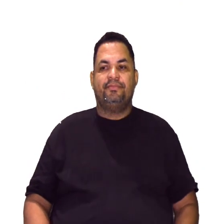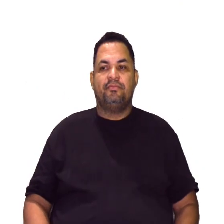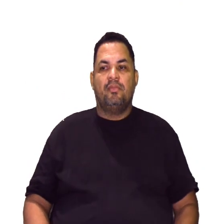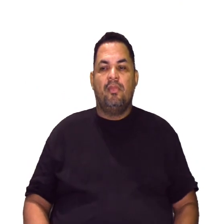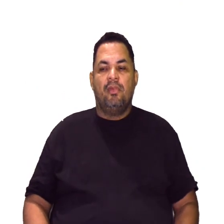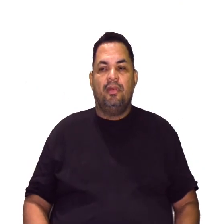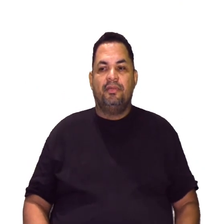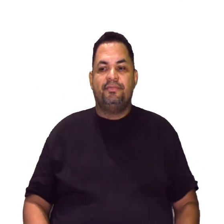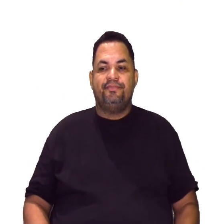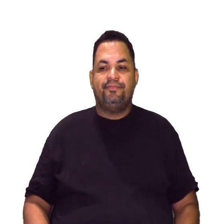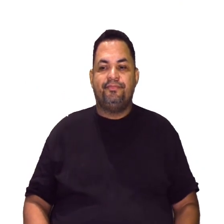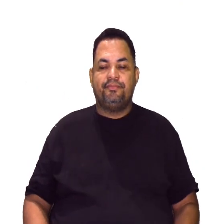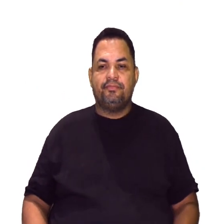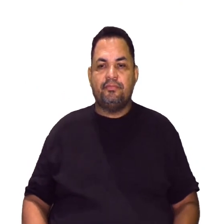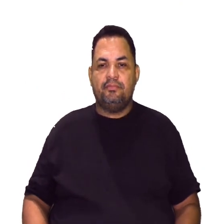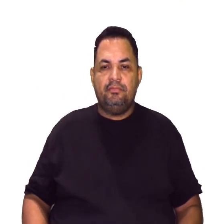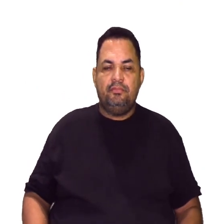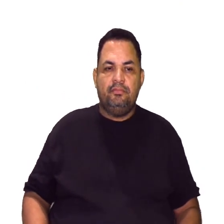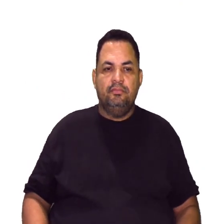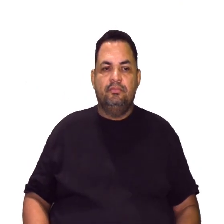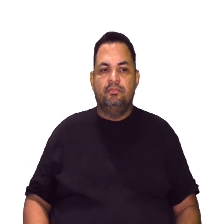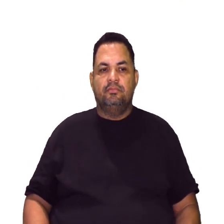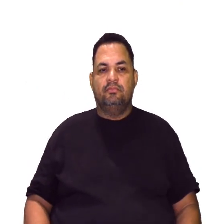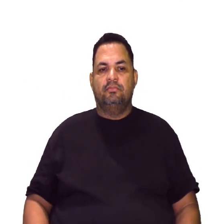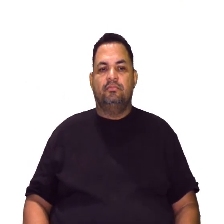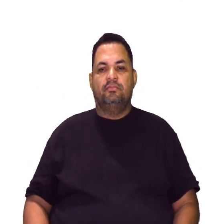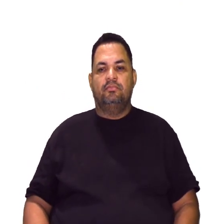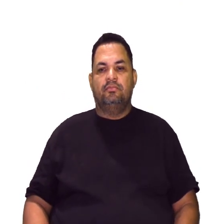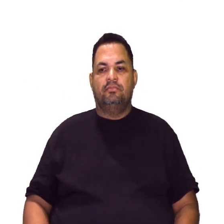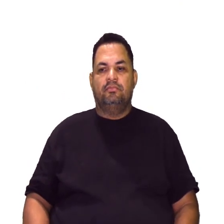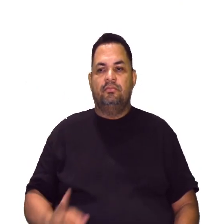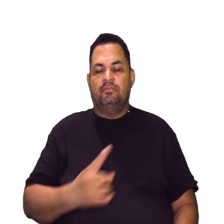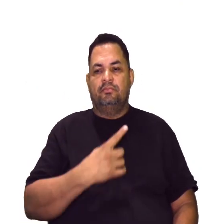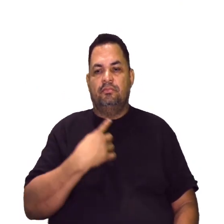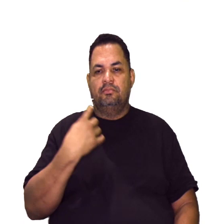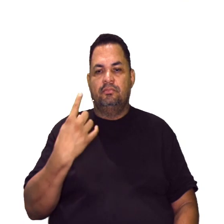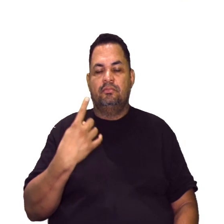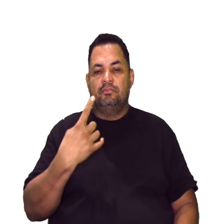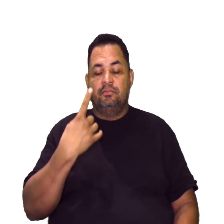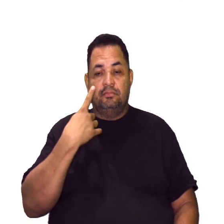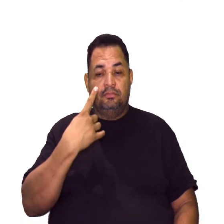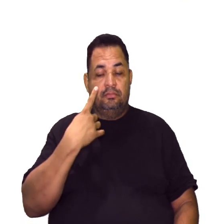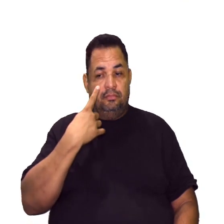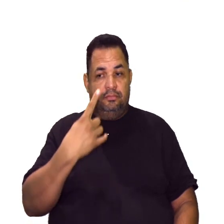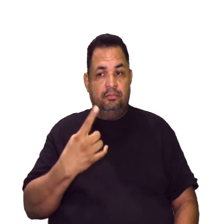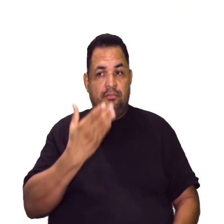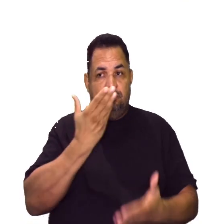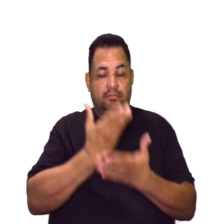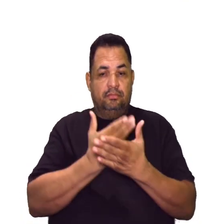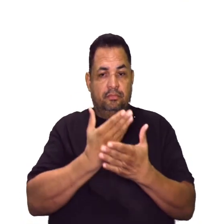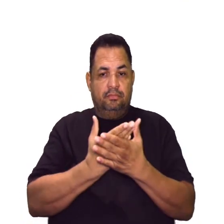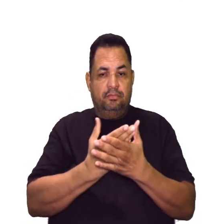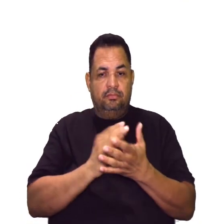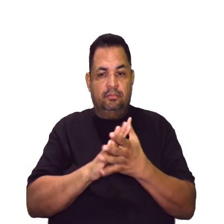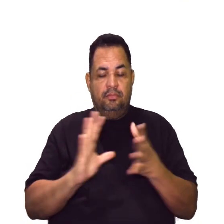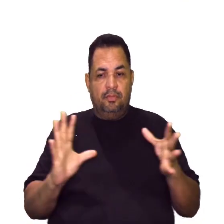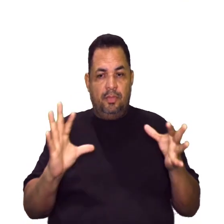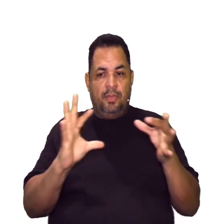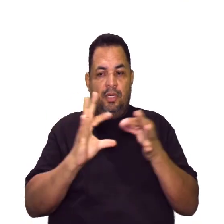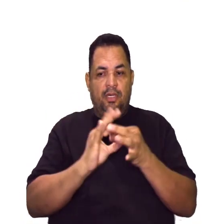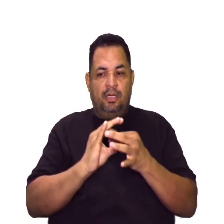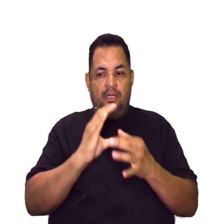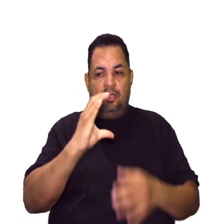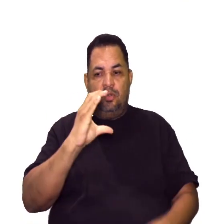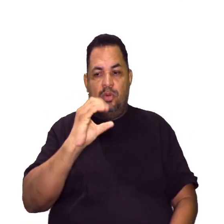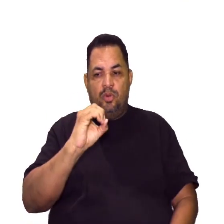estamos, né, meu aluno? Nós estamos diante de ligações covalentes. O que